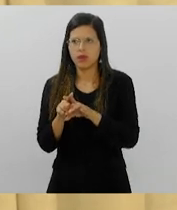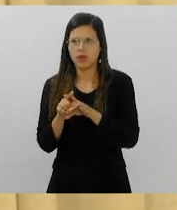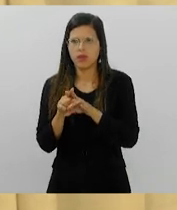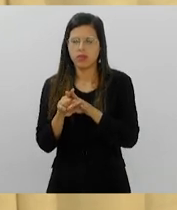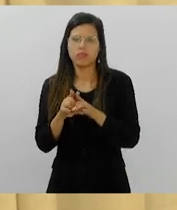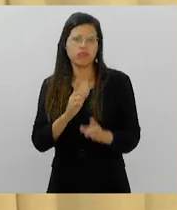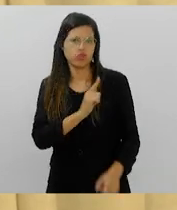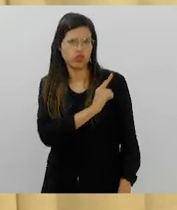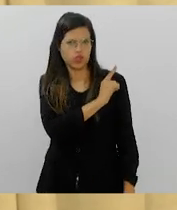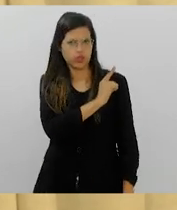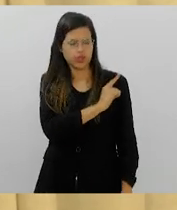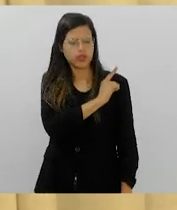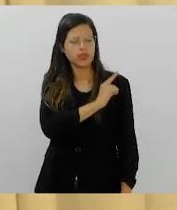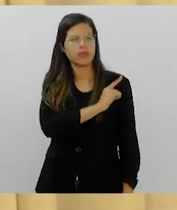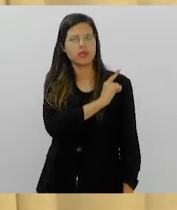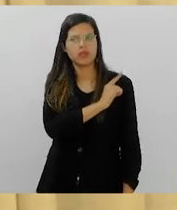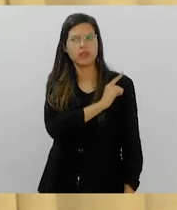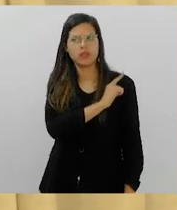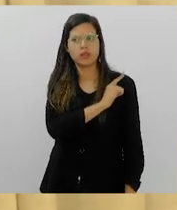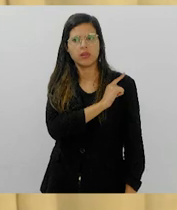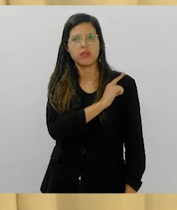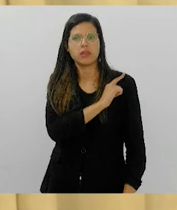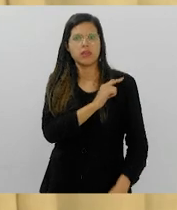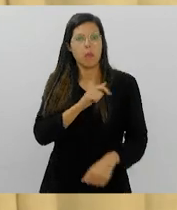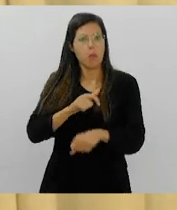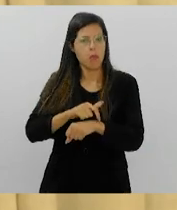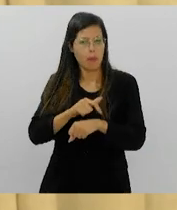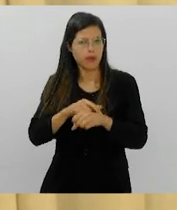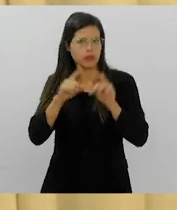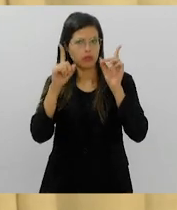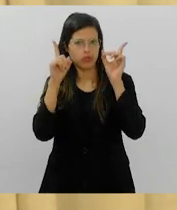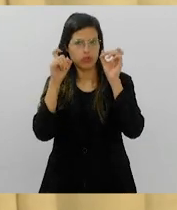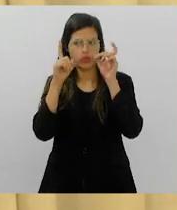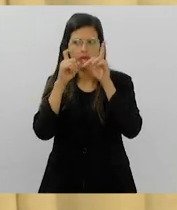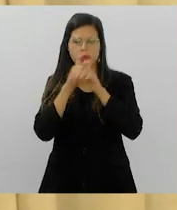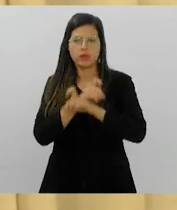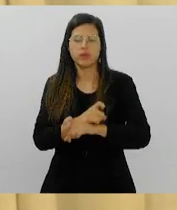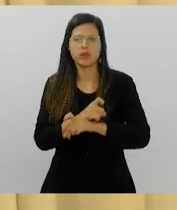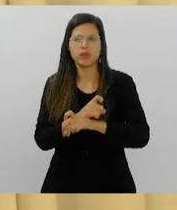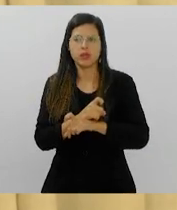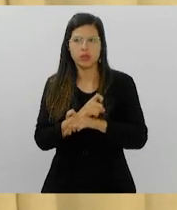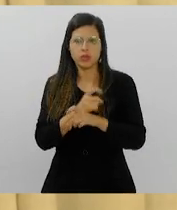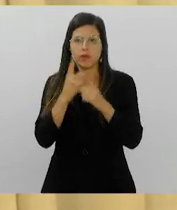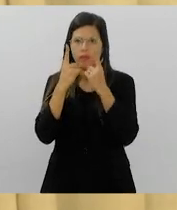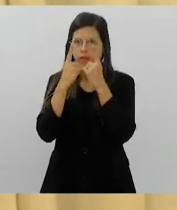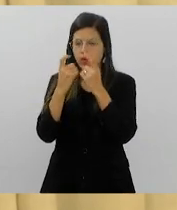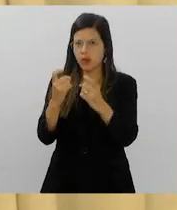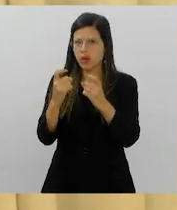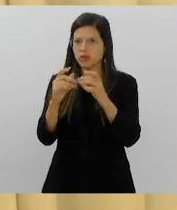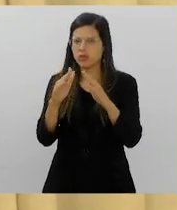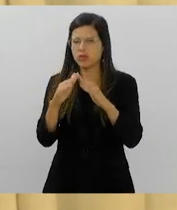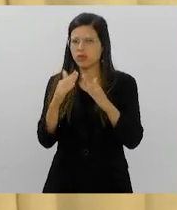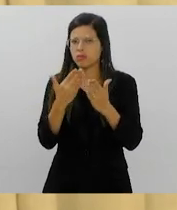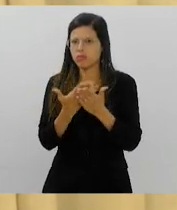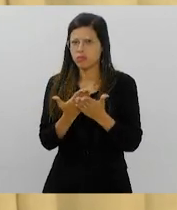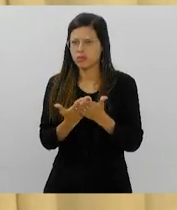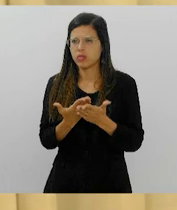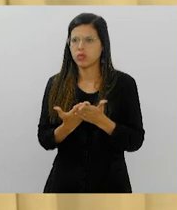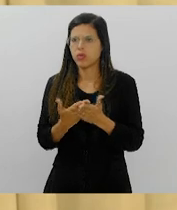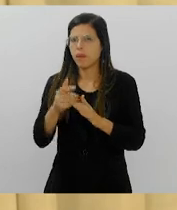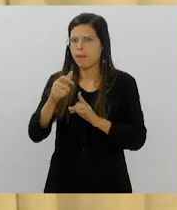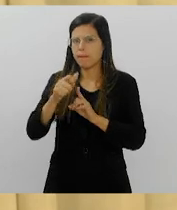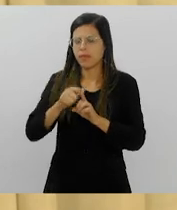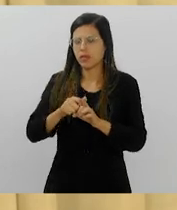né, períodos críticos das situações de violência na escola, sobretudo os meses de março e